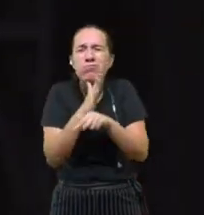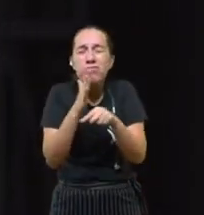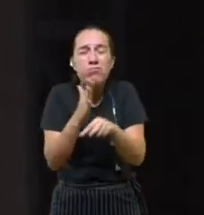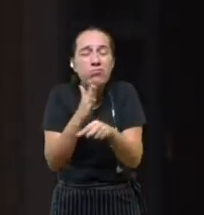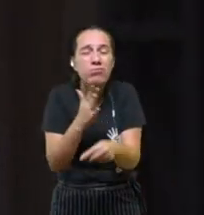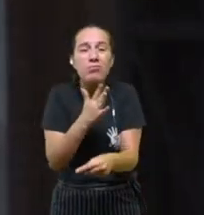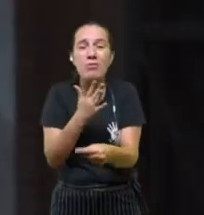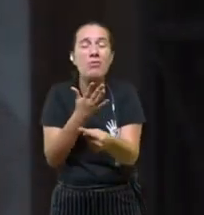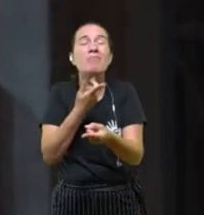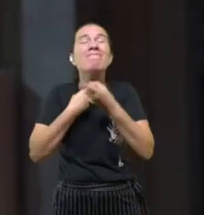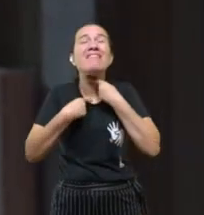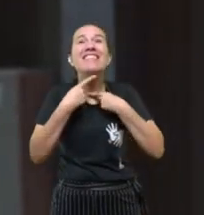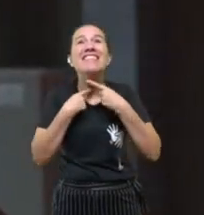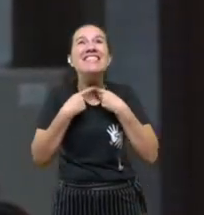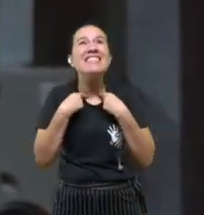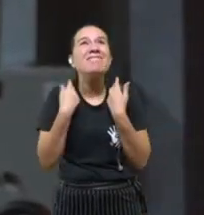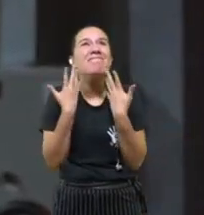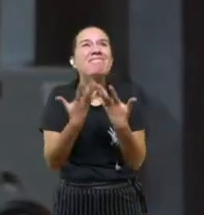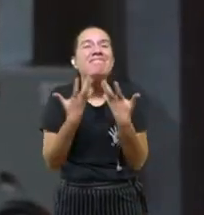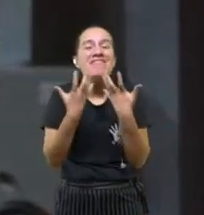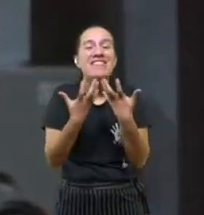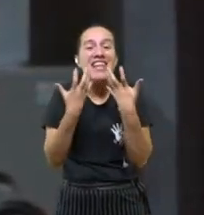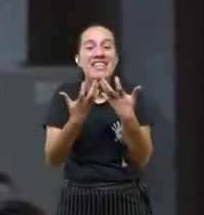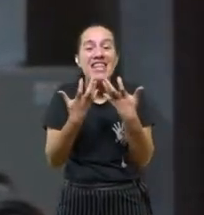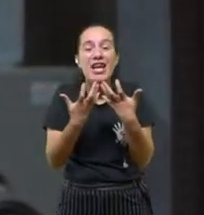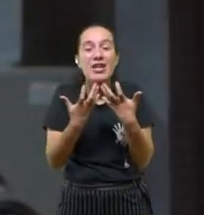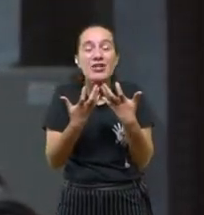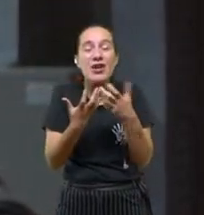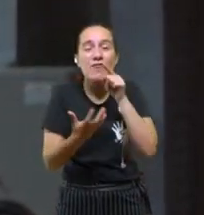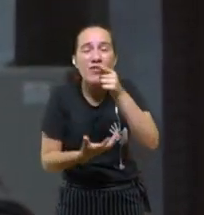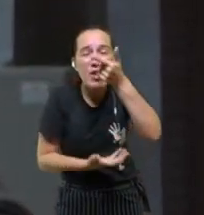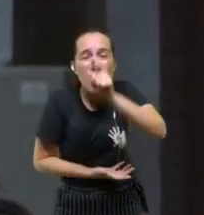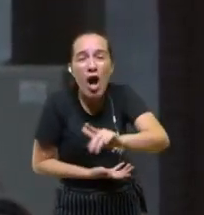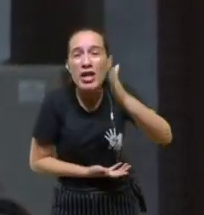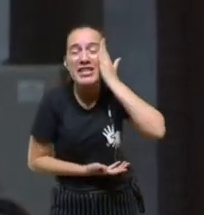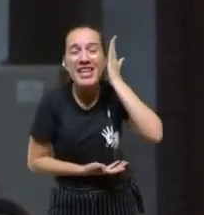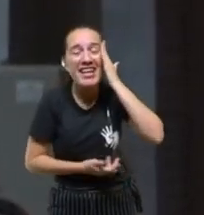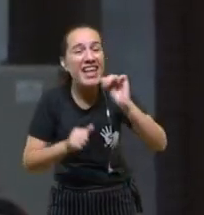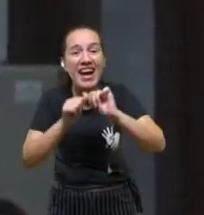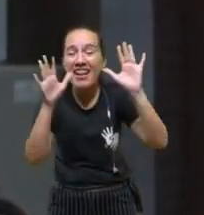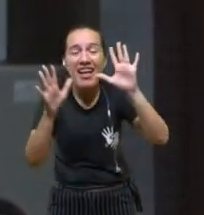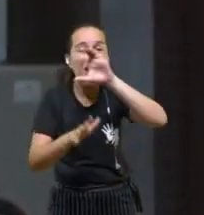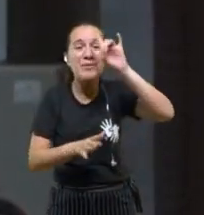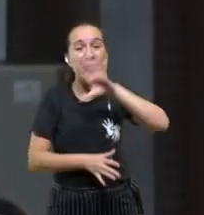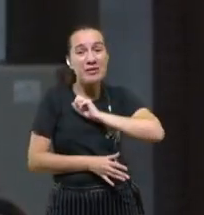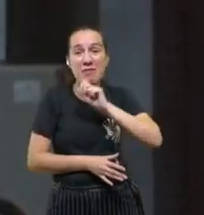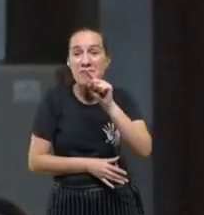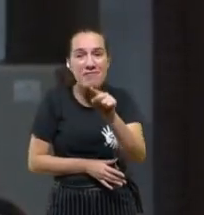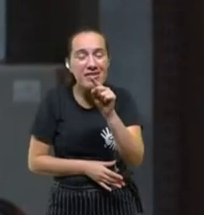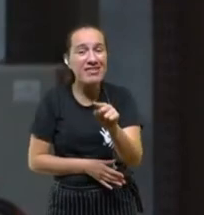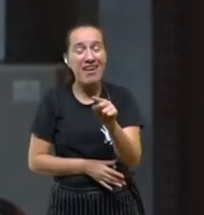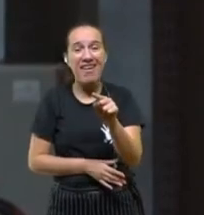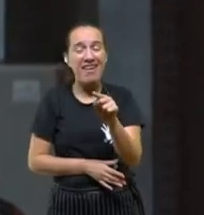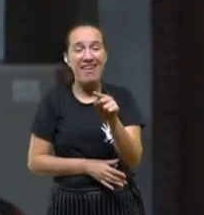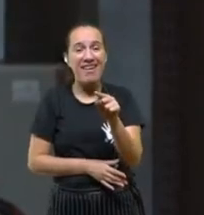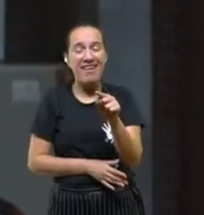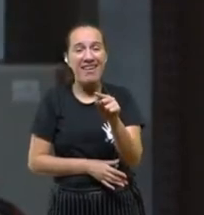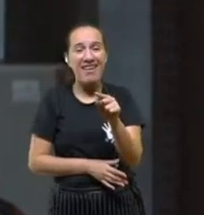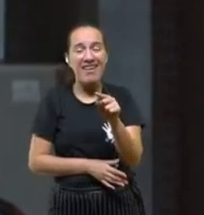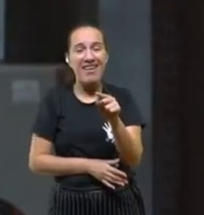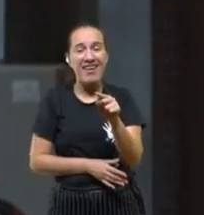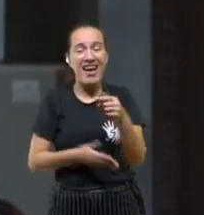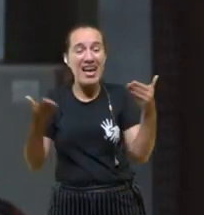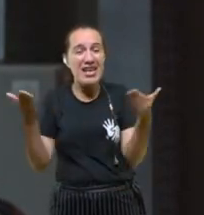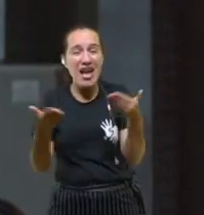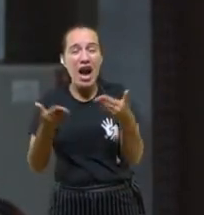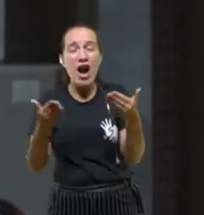ele deseja que você entende esse amor e que você aborda ele